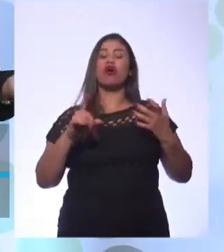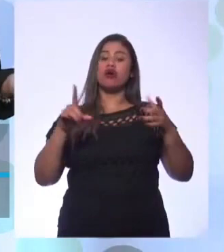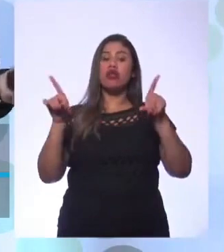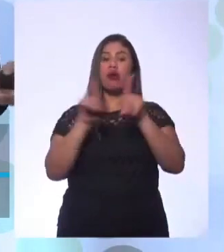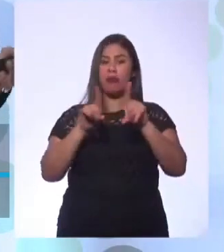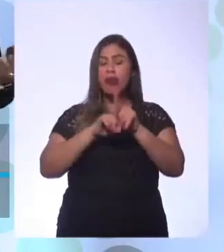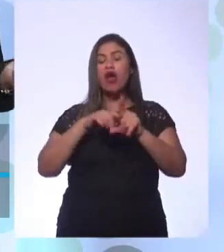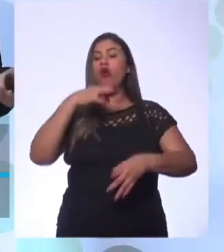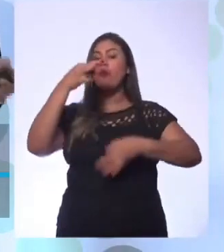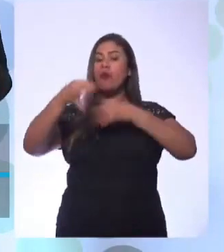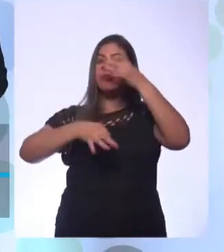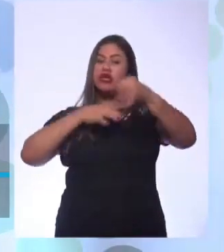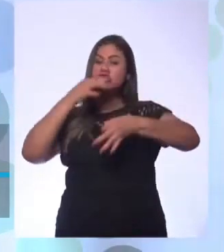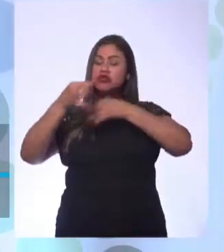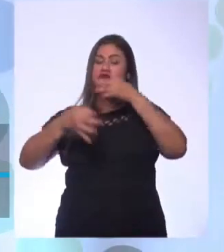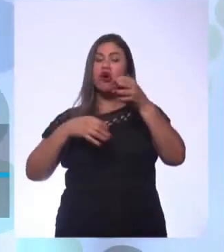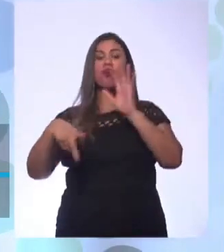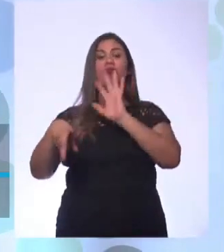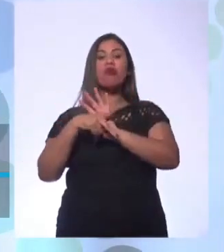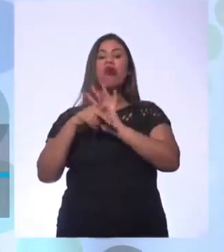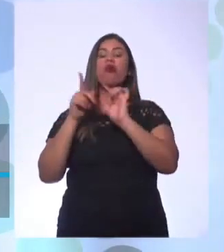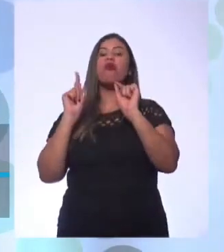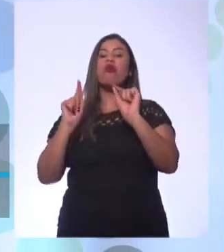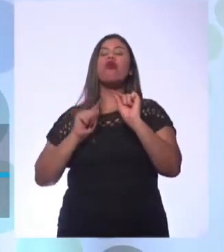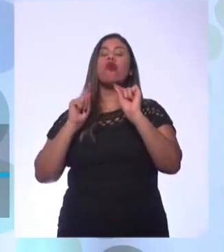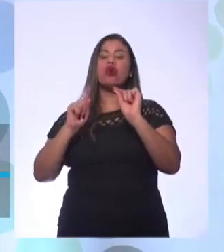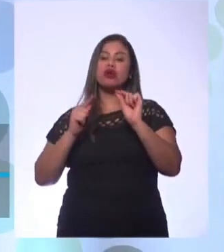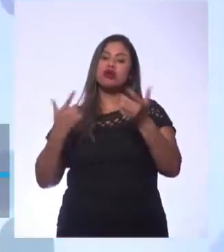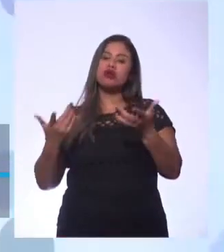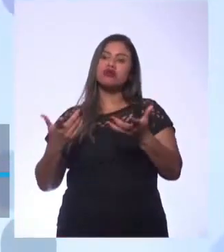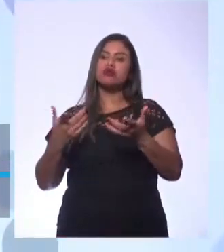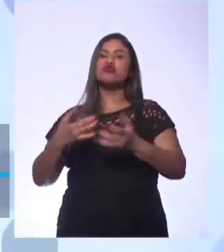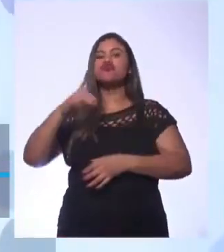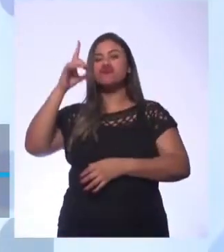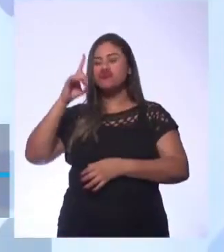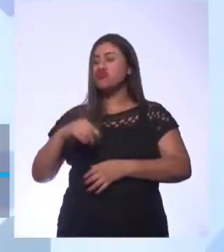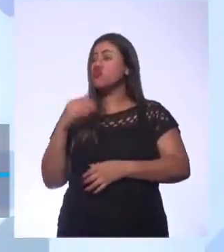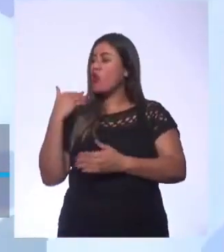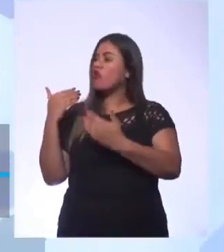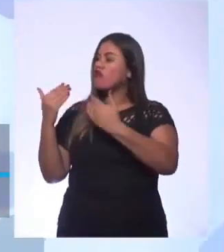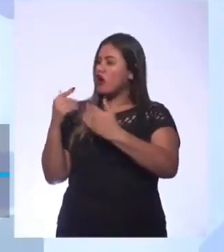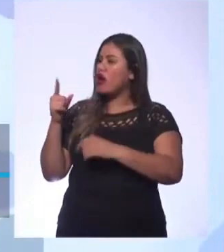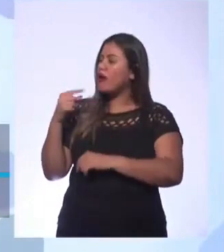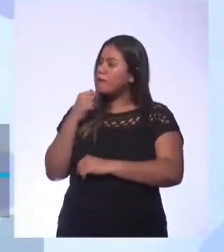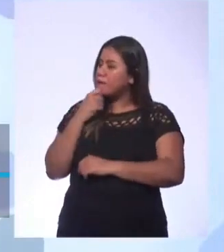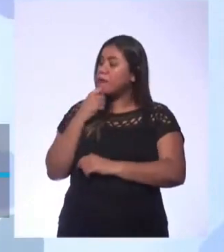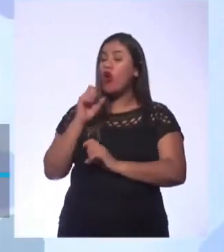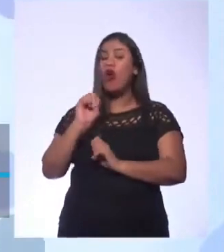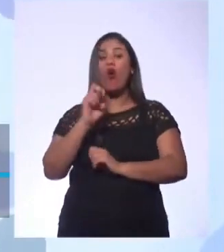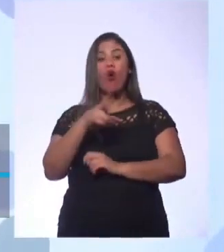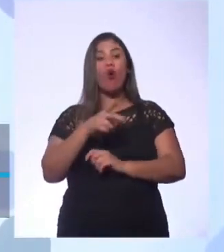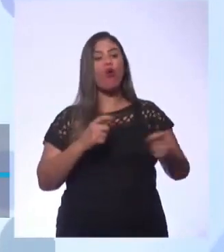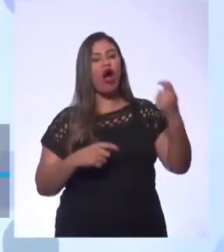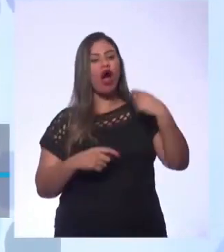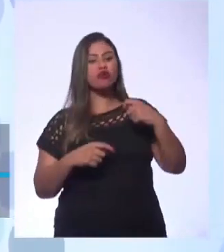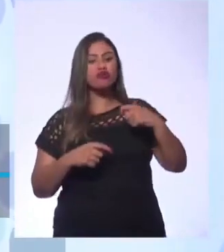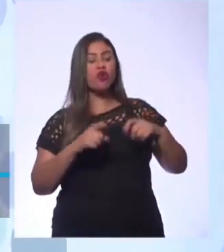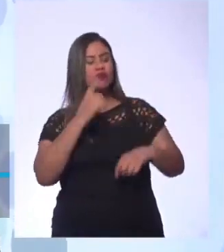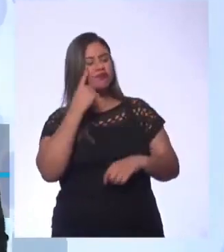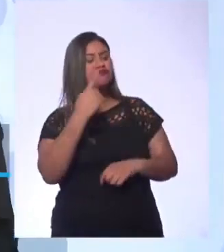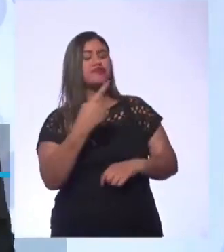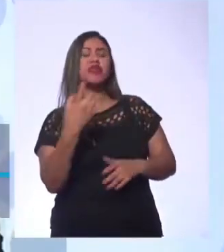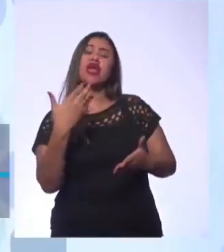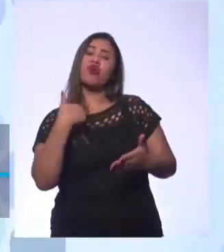aqueles personagens, para aqueles atores. Não, ele vai também falar diretamente com o diretor ou diretamente com o ator e dizer, olha,